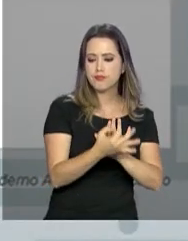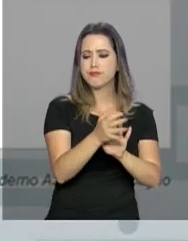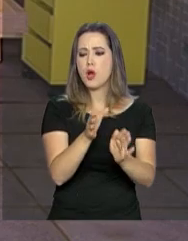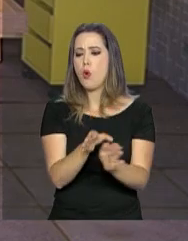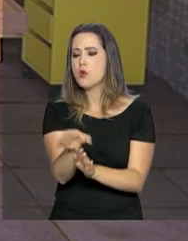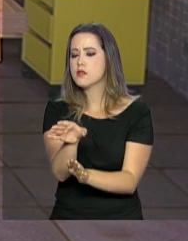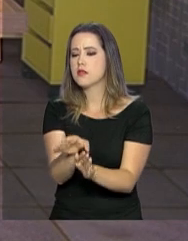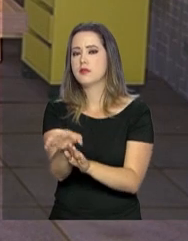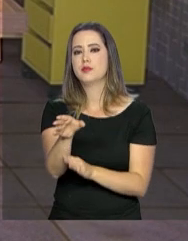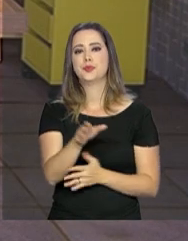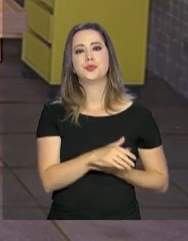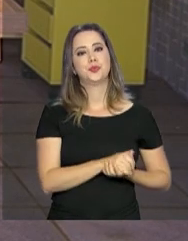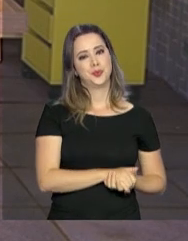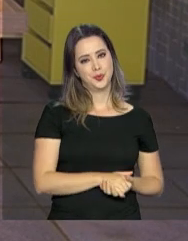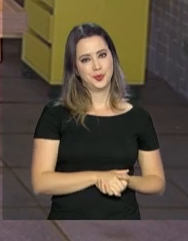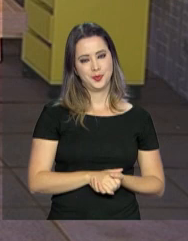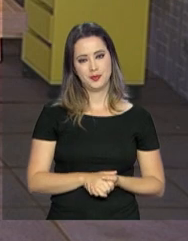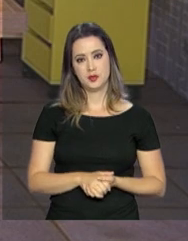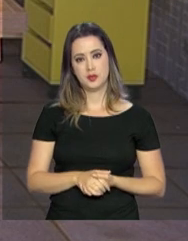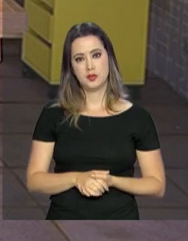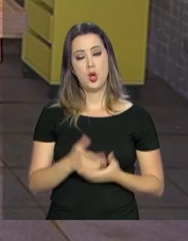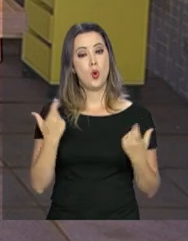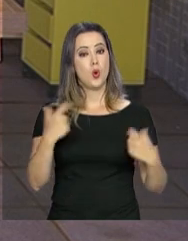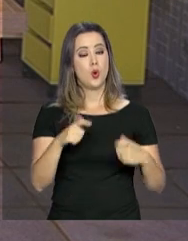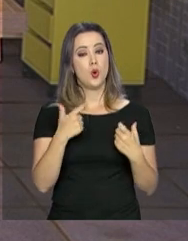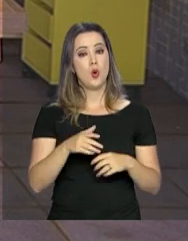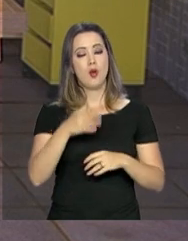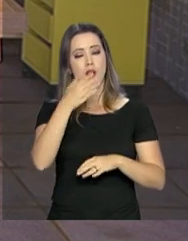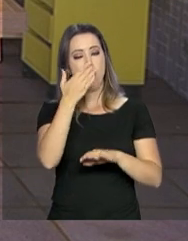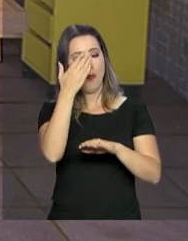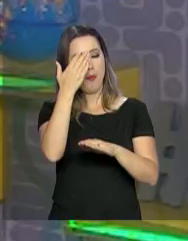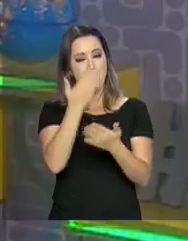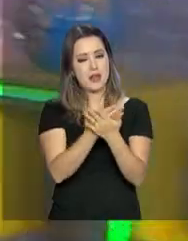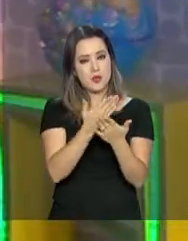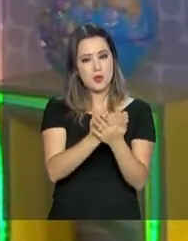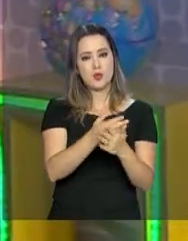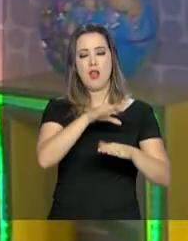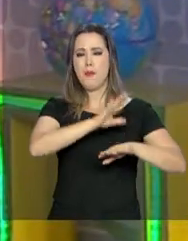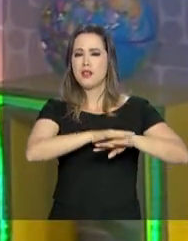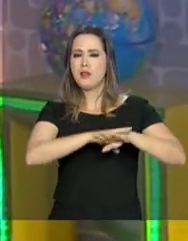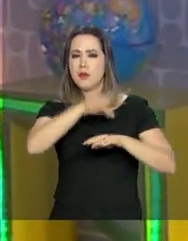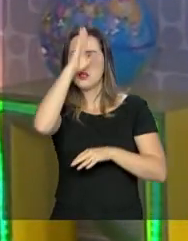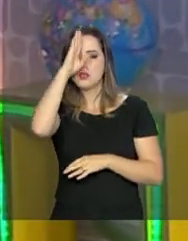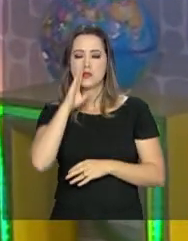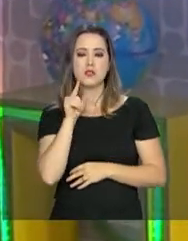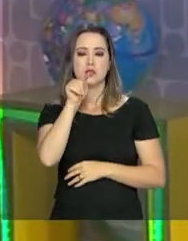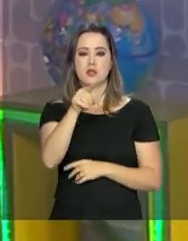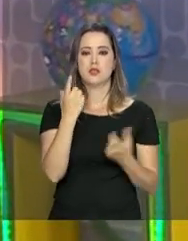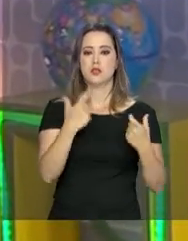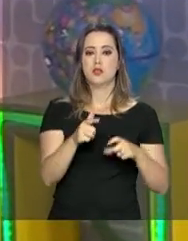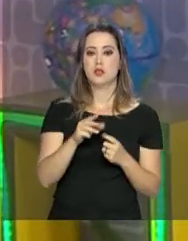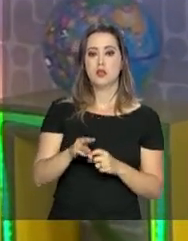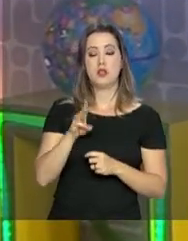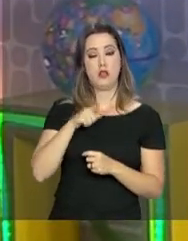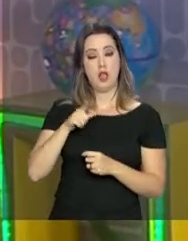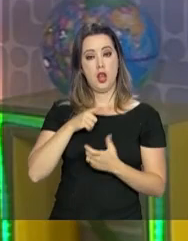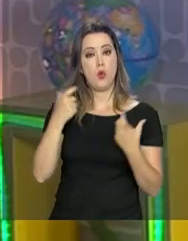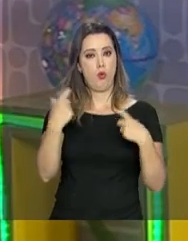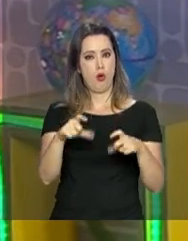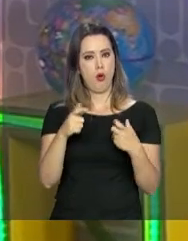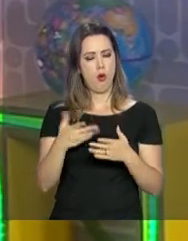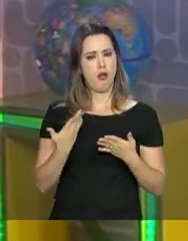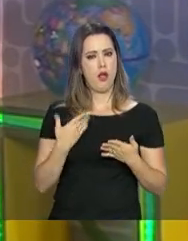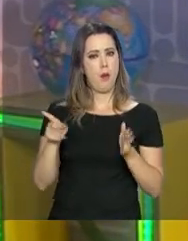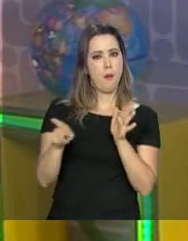estudantes que tá uma plataforma para da matemática e de gás eu tô falando o percurso educativo de matemática uma